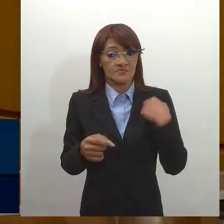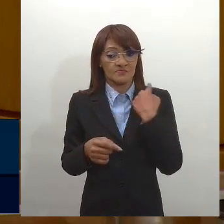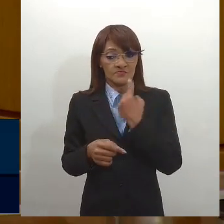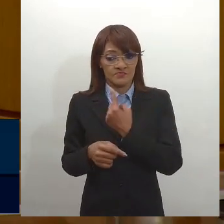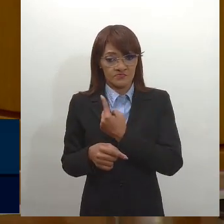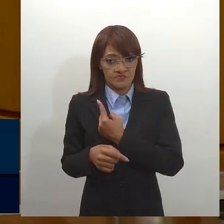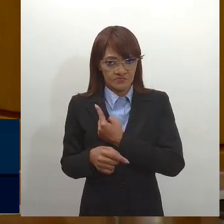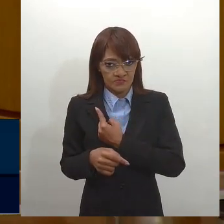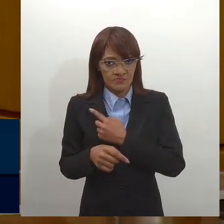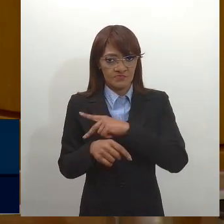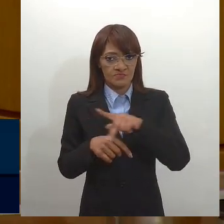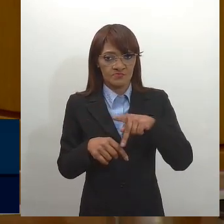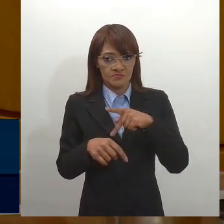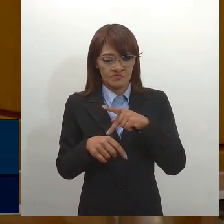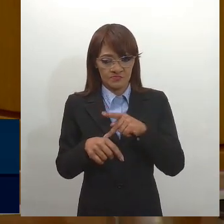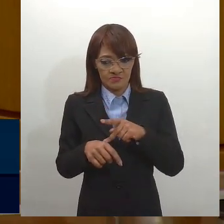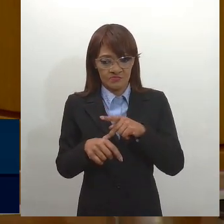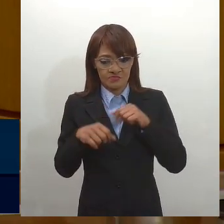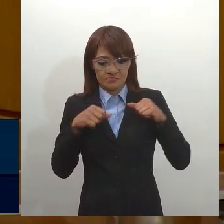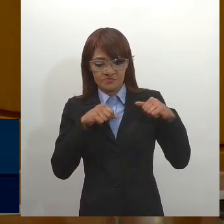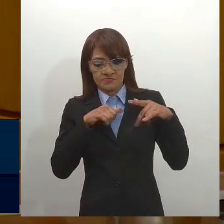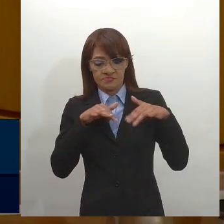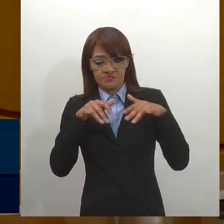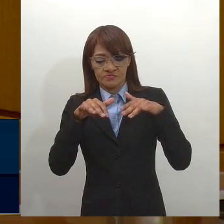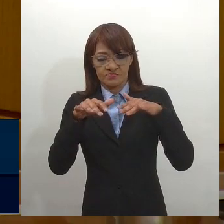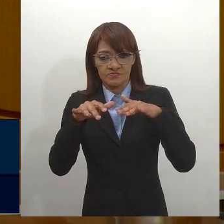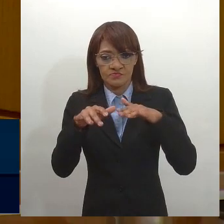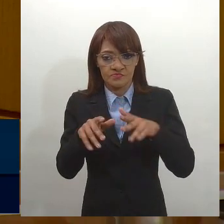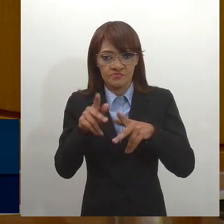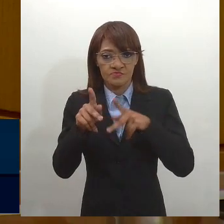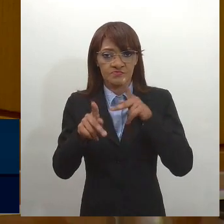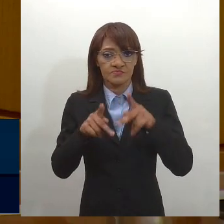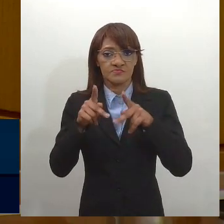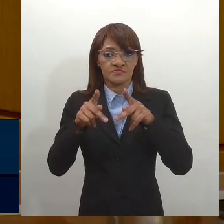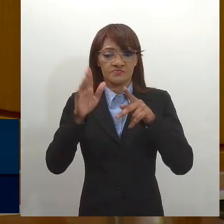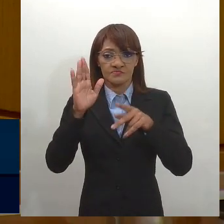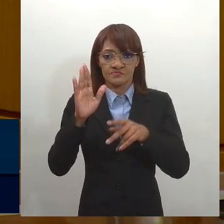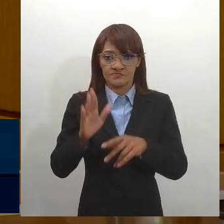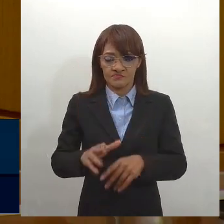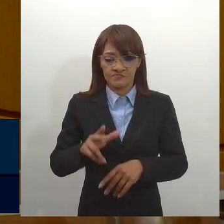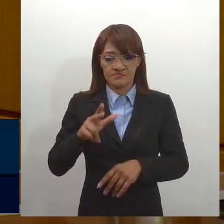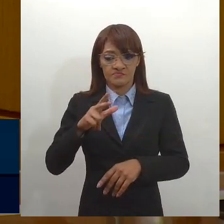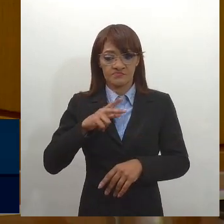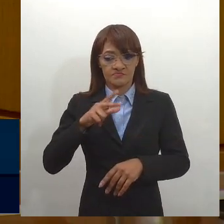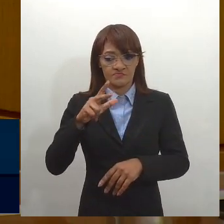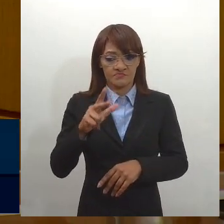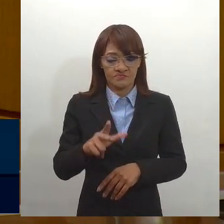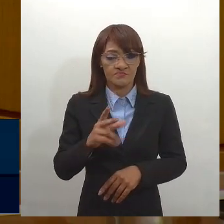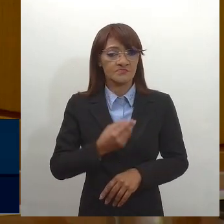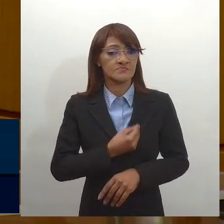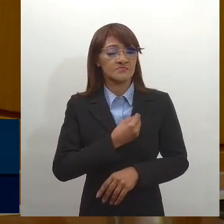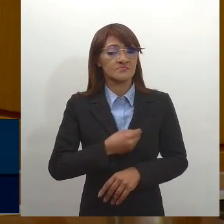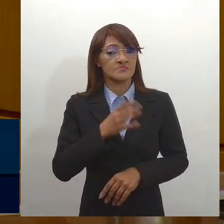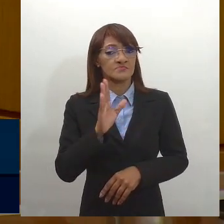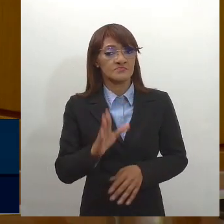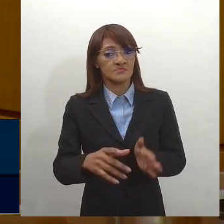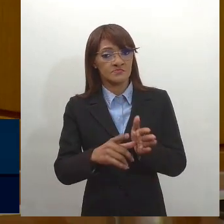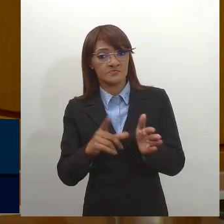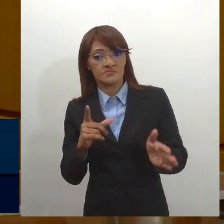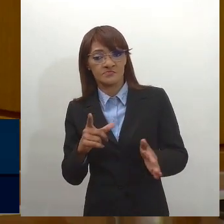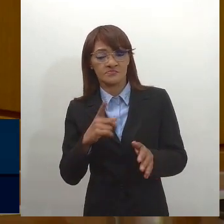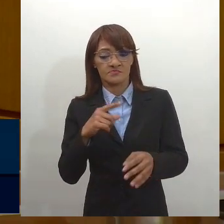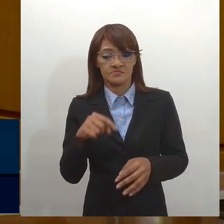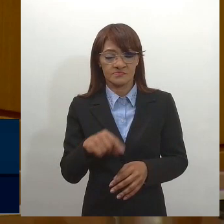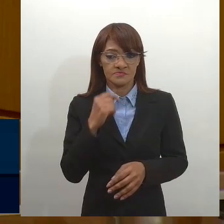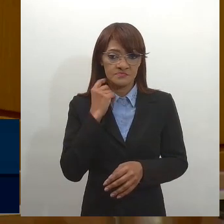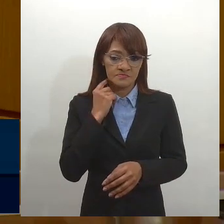portuguesa, aqui já habitavam os nossos povos originários. e a demarcação e